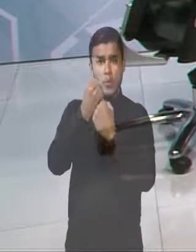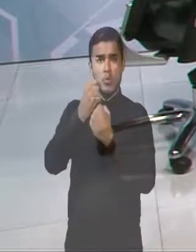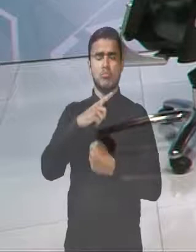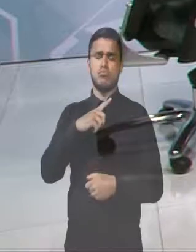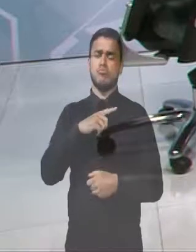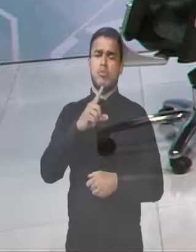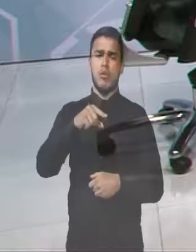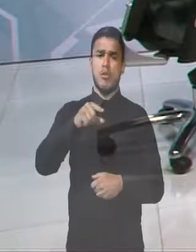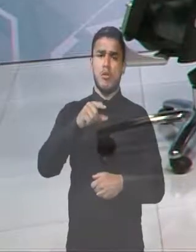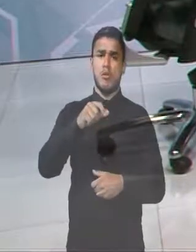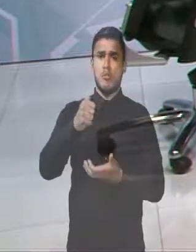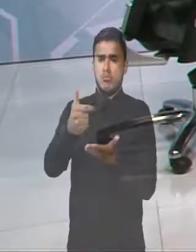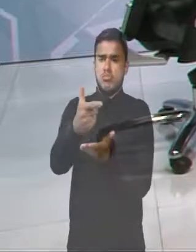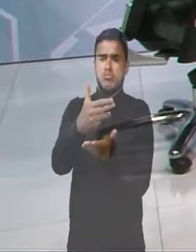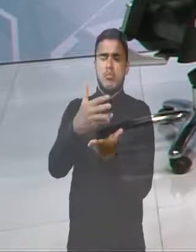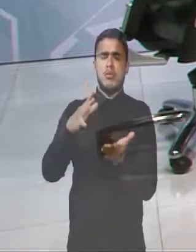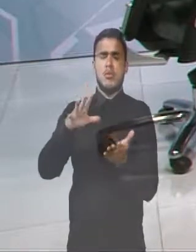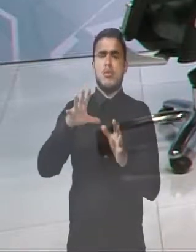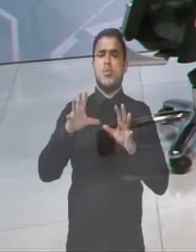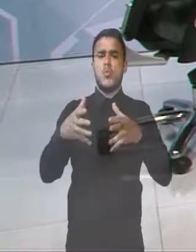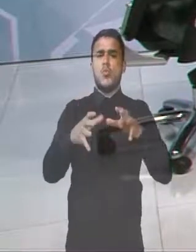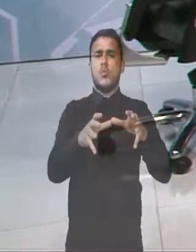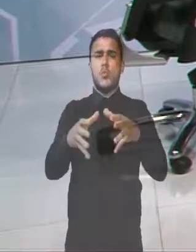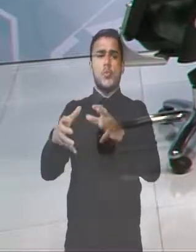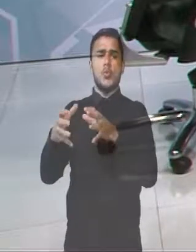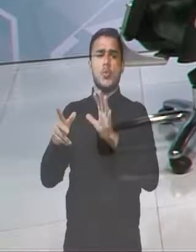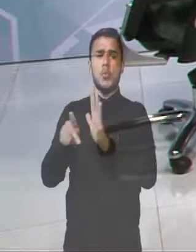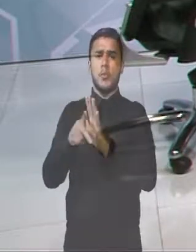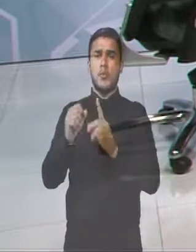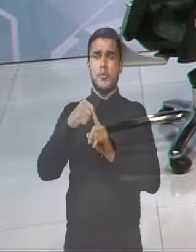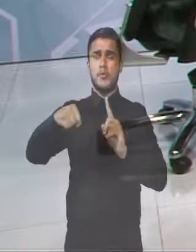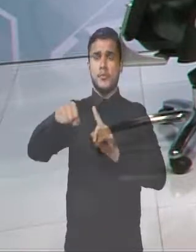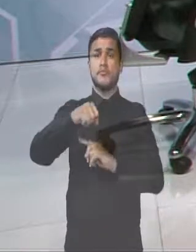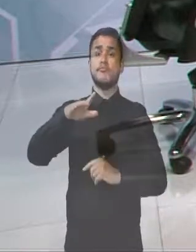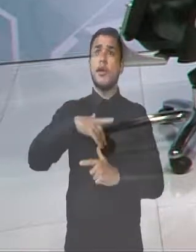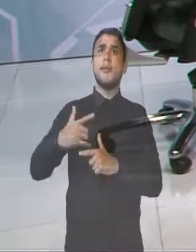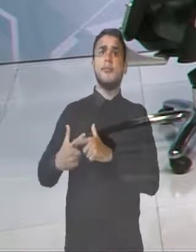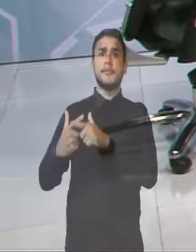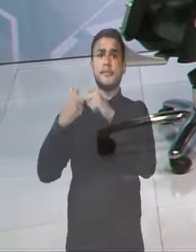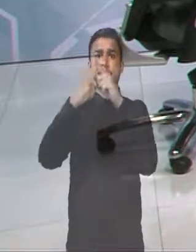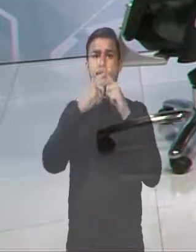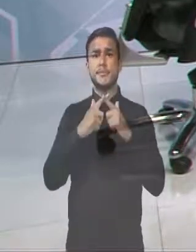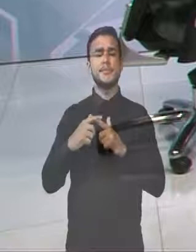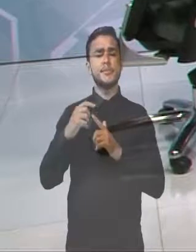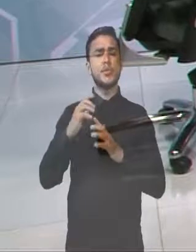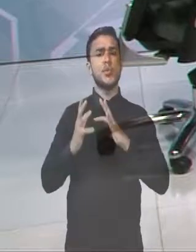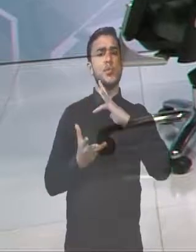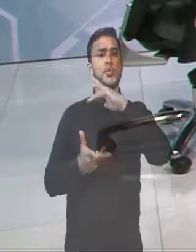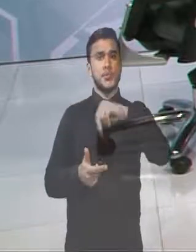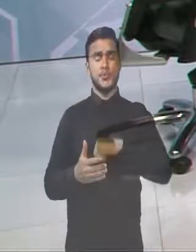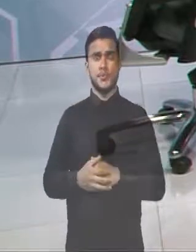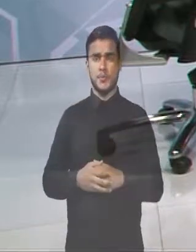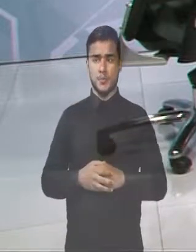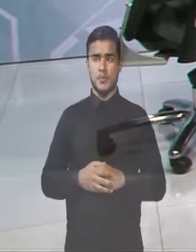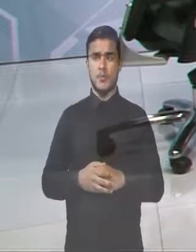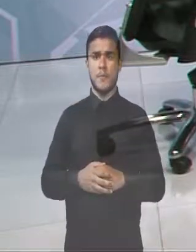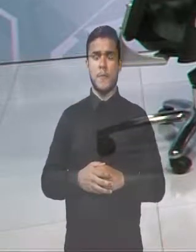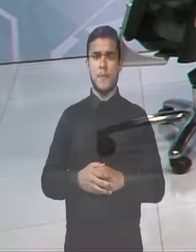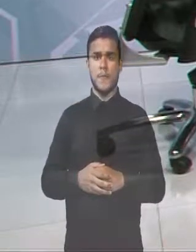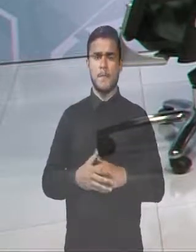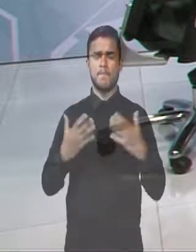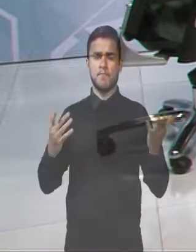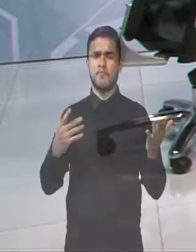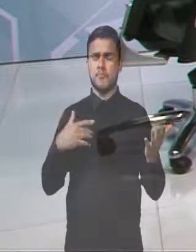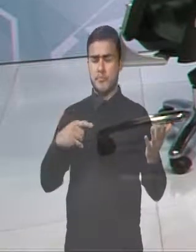sociedade enfrenta o problema da complexidade crescente do mundo. Uma coisa era o grego dizer que era a